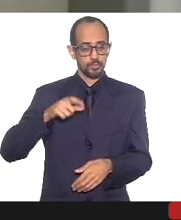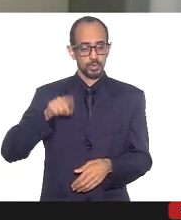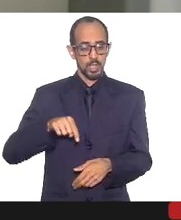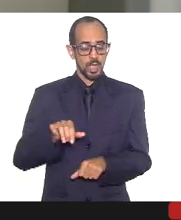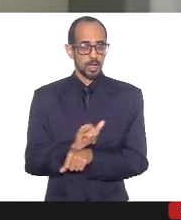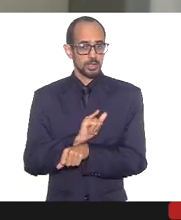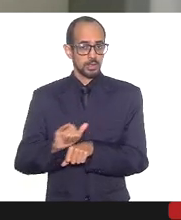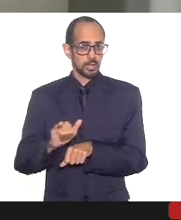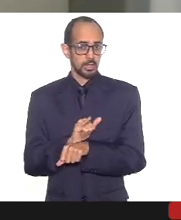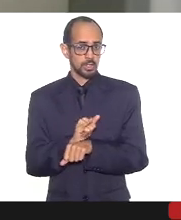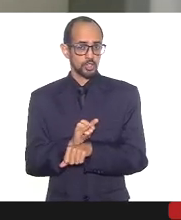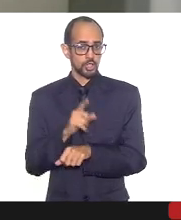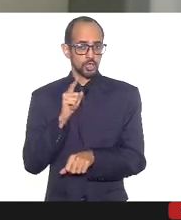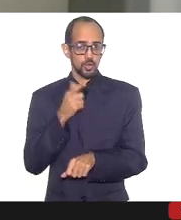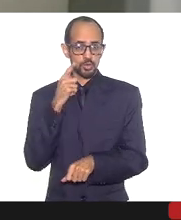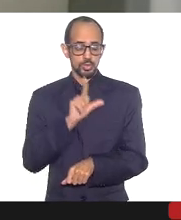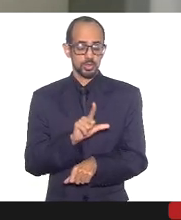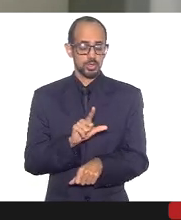encontramos,